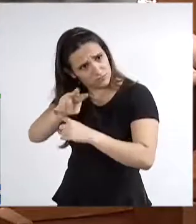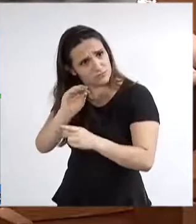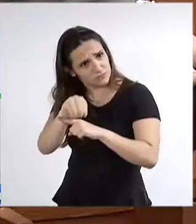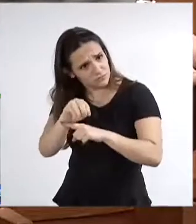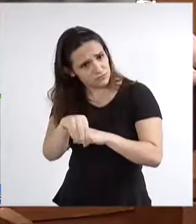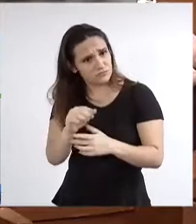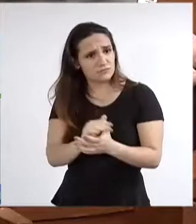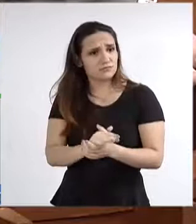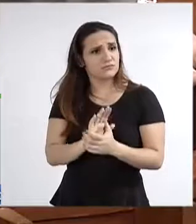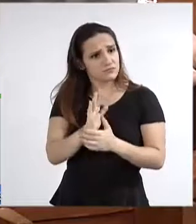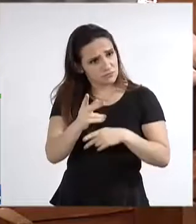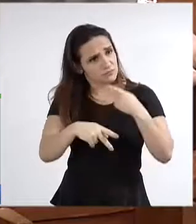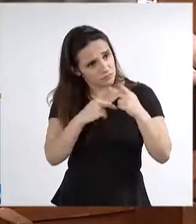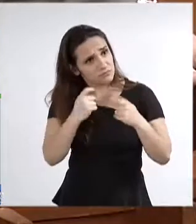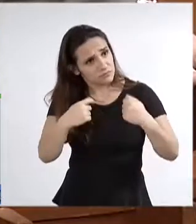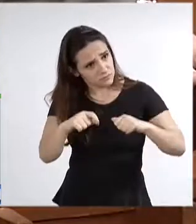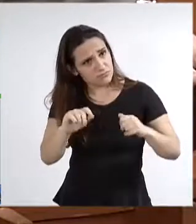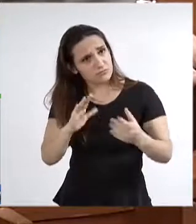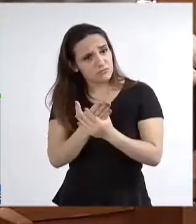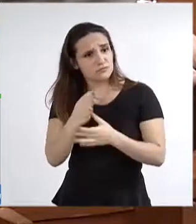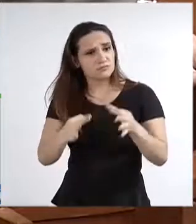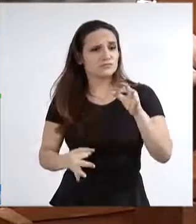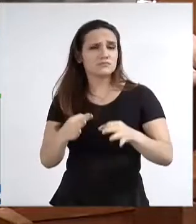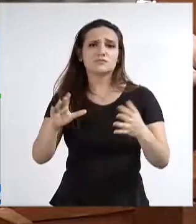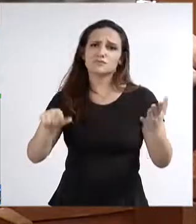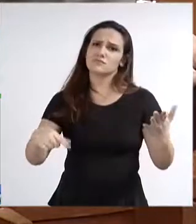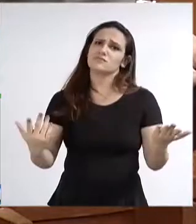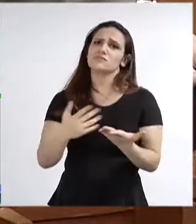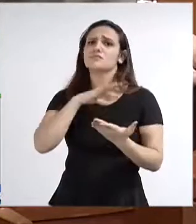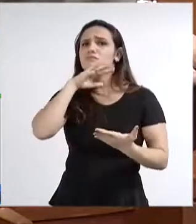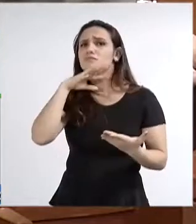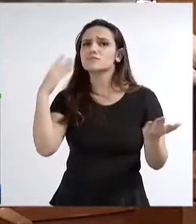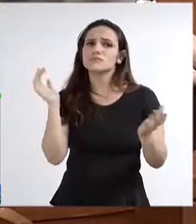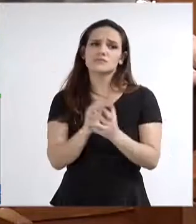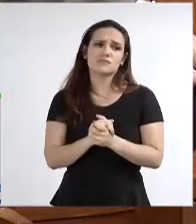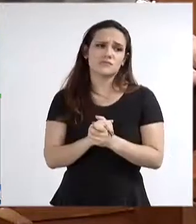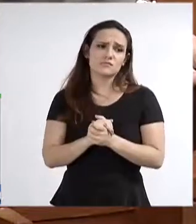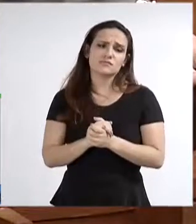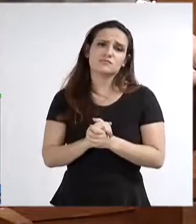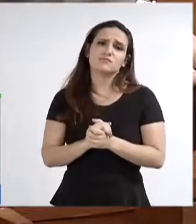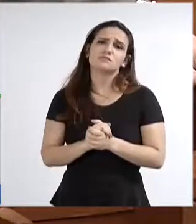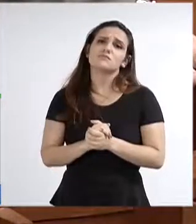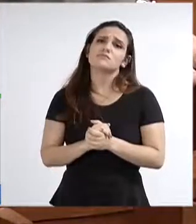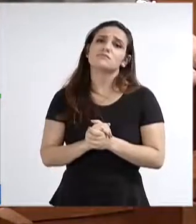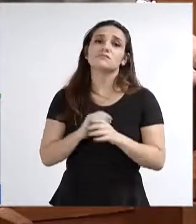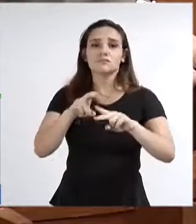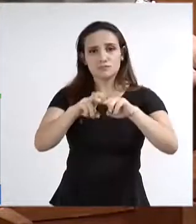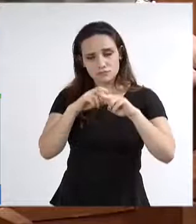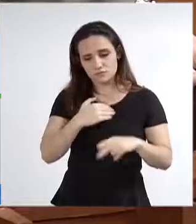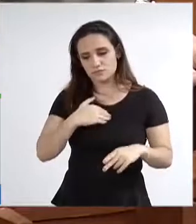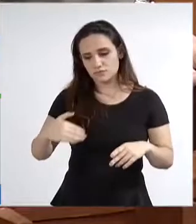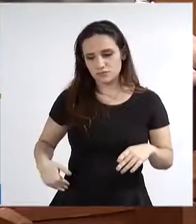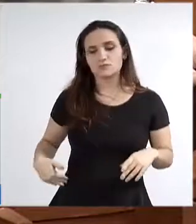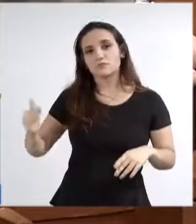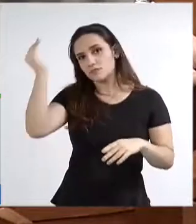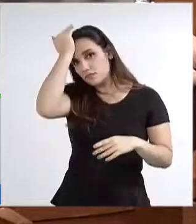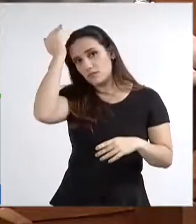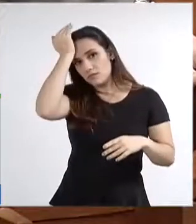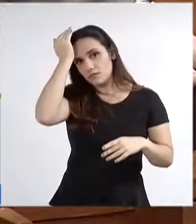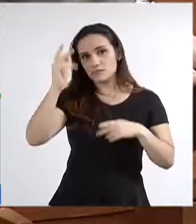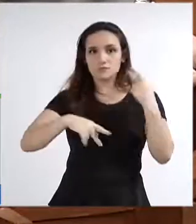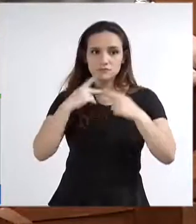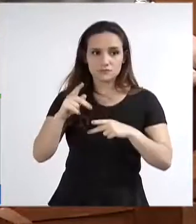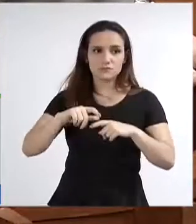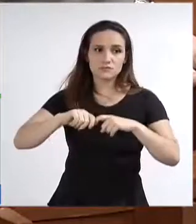a justiça. É um caos, mesmo com a decisão judicial. Então, o governador Reinaldo, preocupado com essa questão da